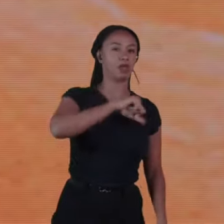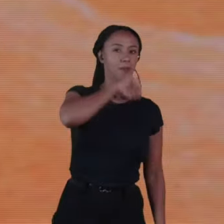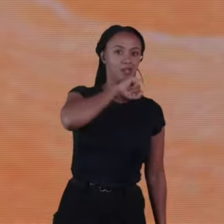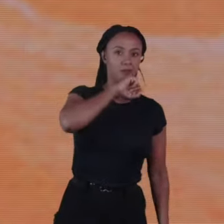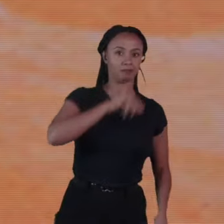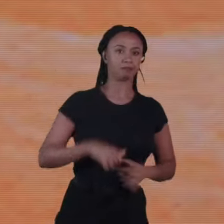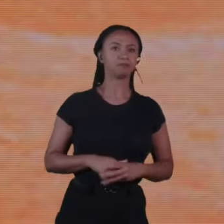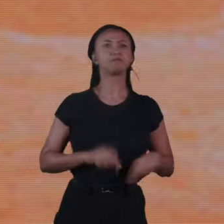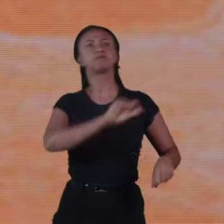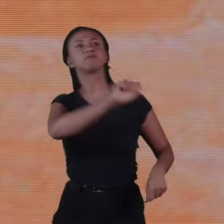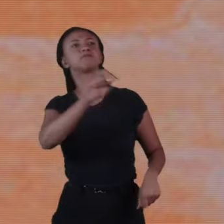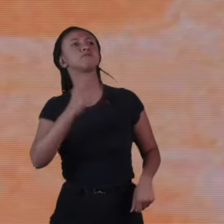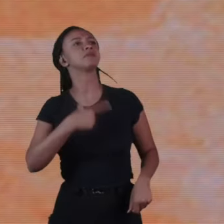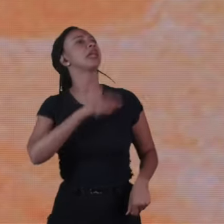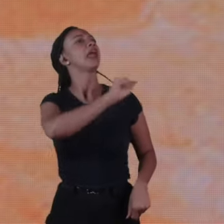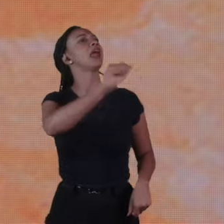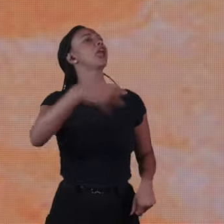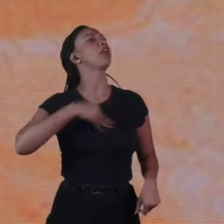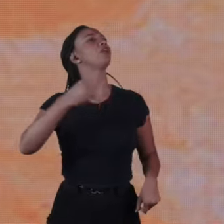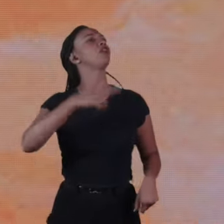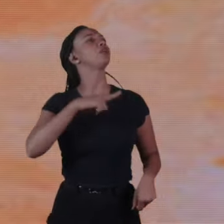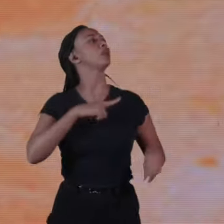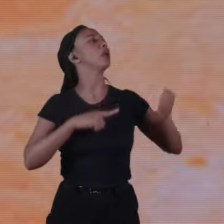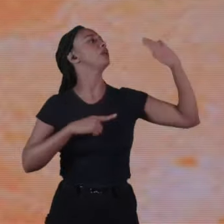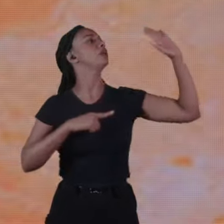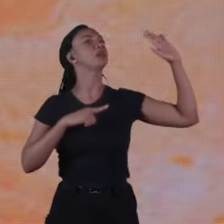Quantos são pais e mães aqui? Levante a mão para saber.